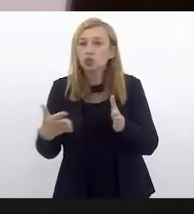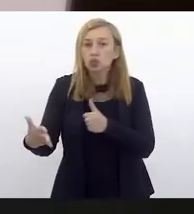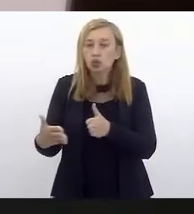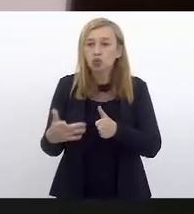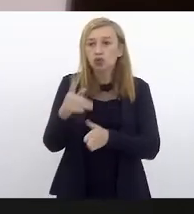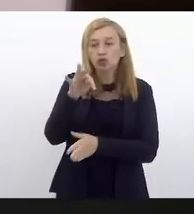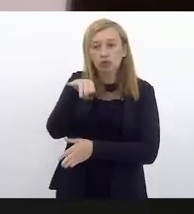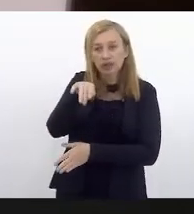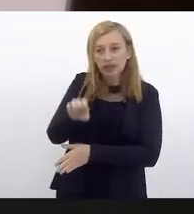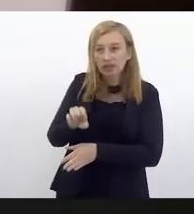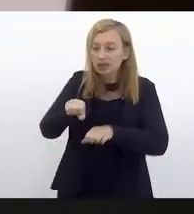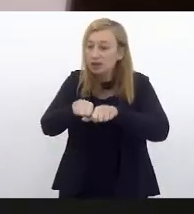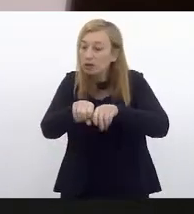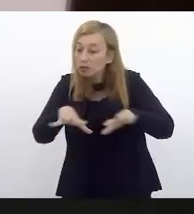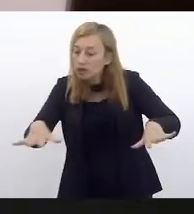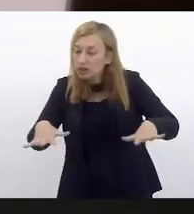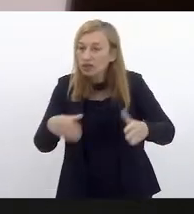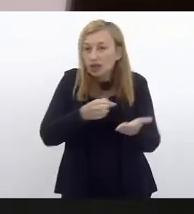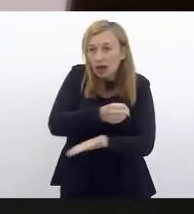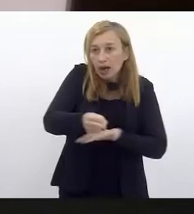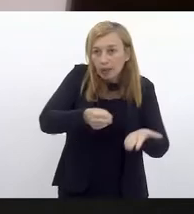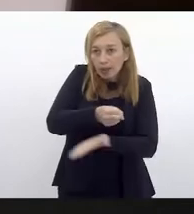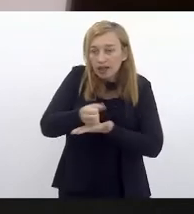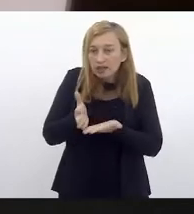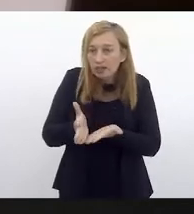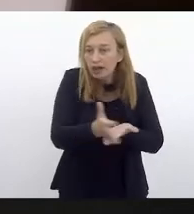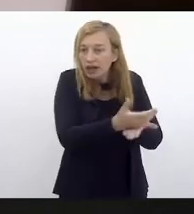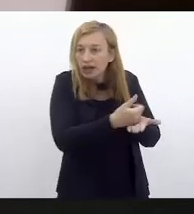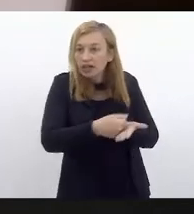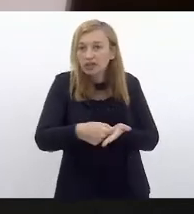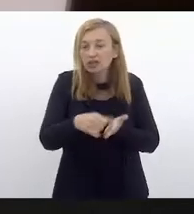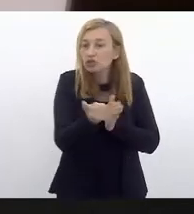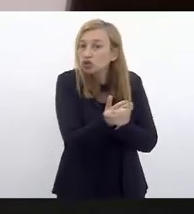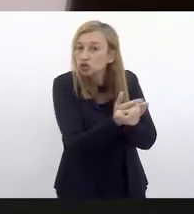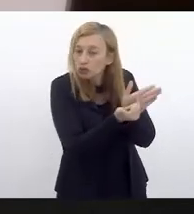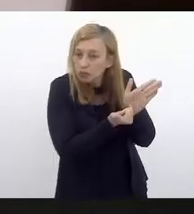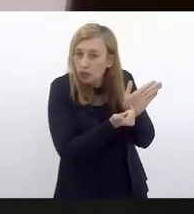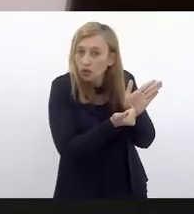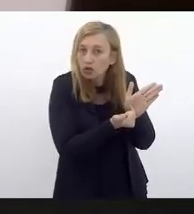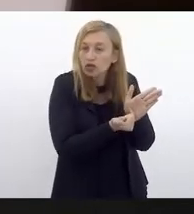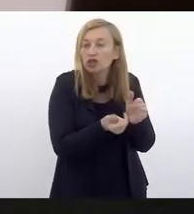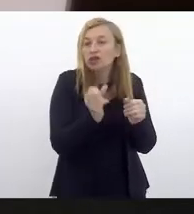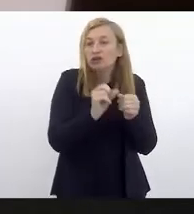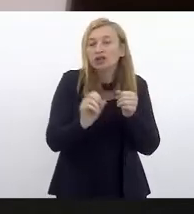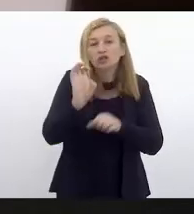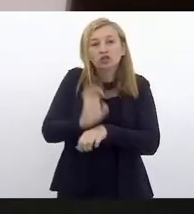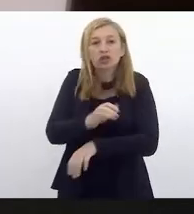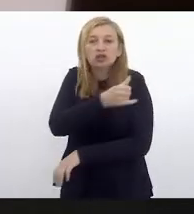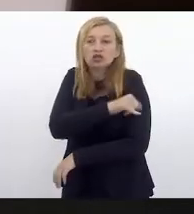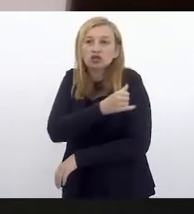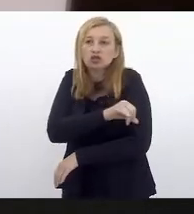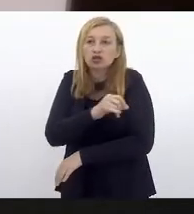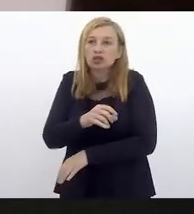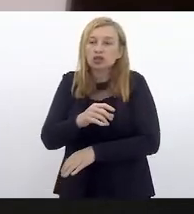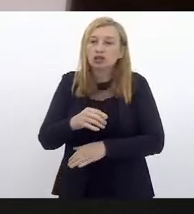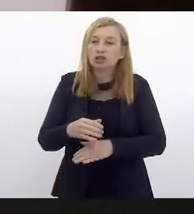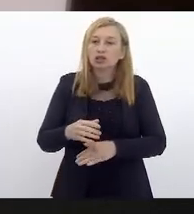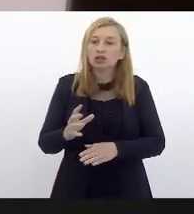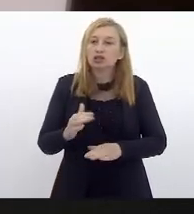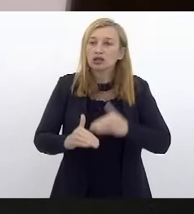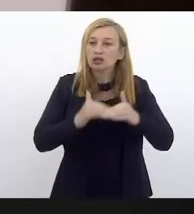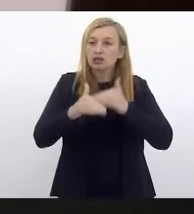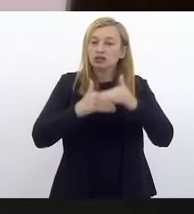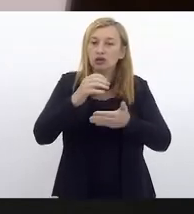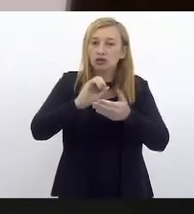fluminense, ampliando assim a base para a arrecadação de impostos e fazendo o Estado do Rio de Janeiro sair de forma sustentada